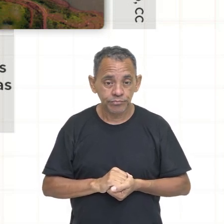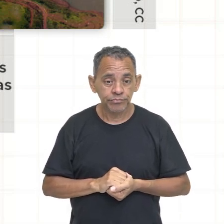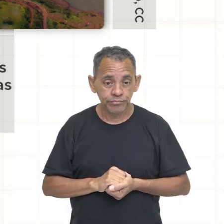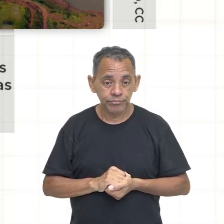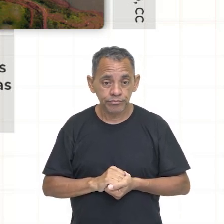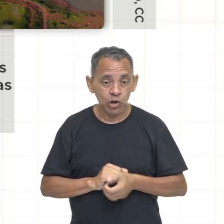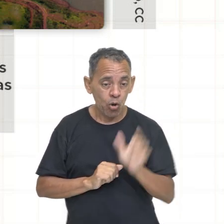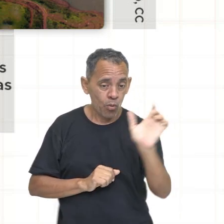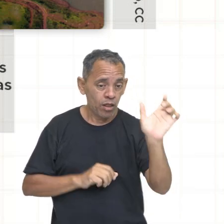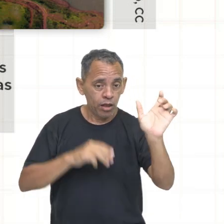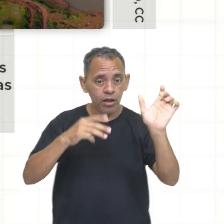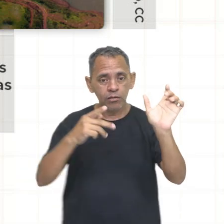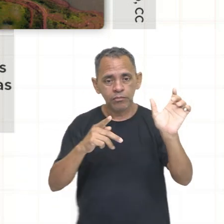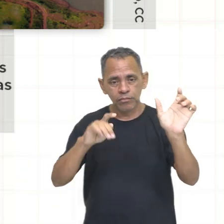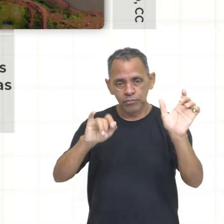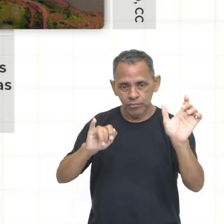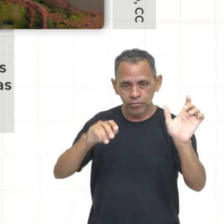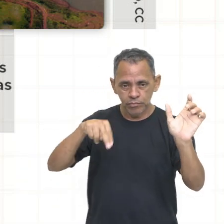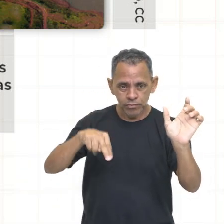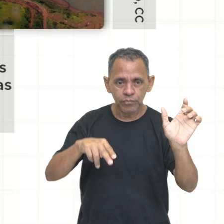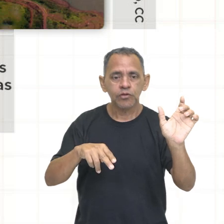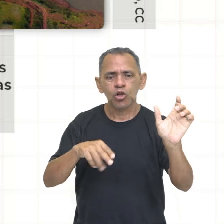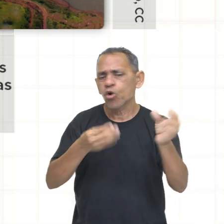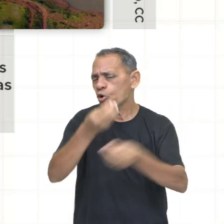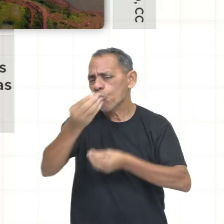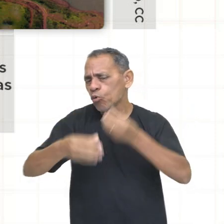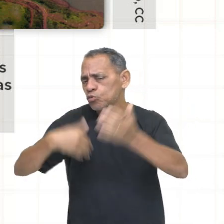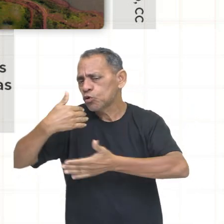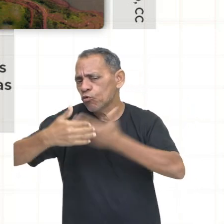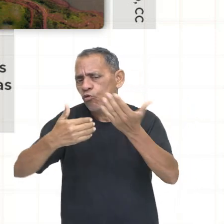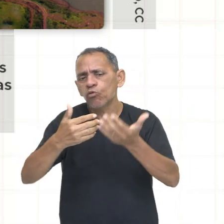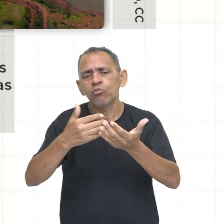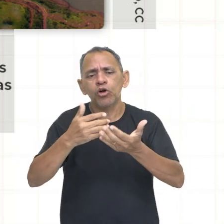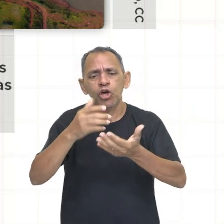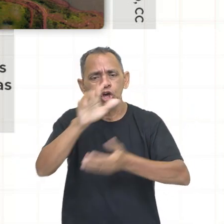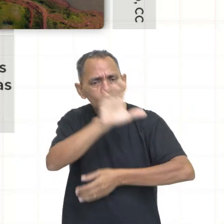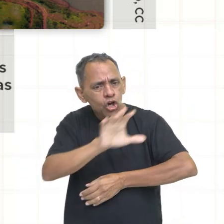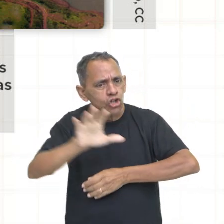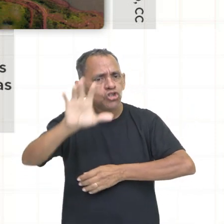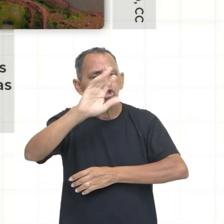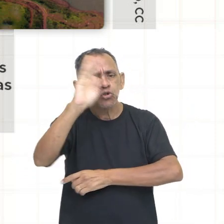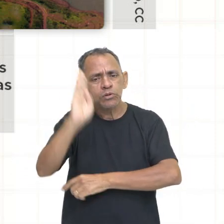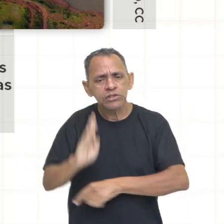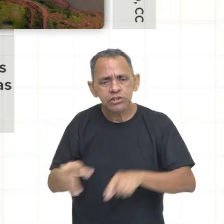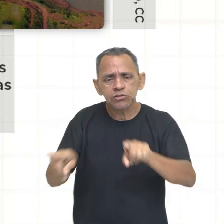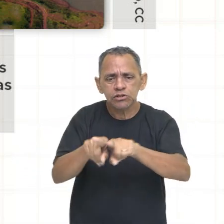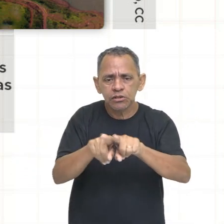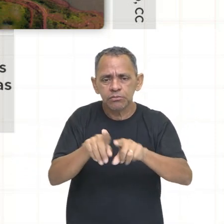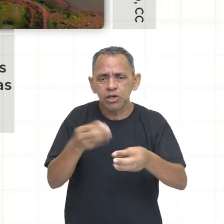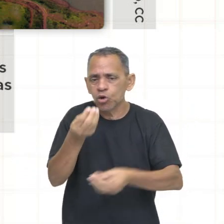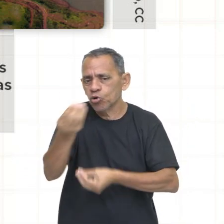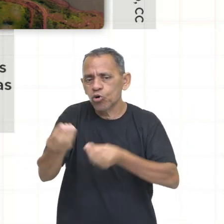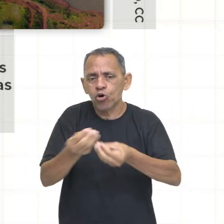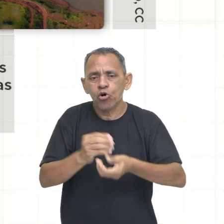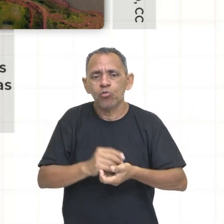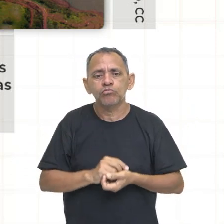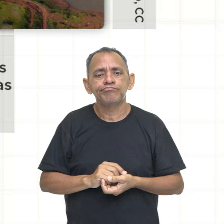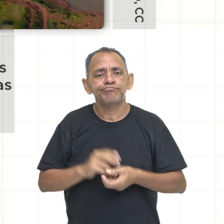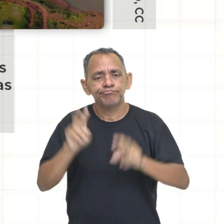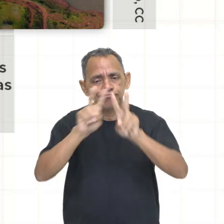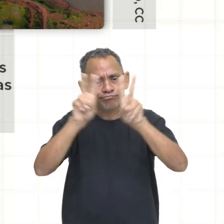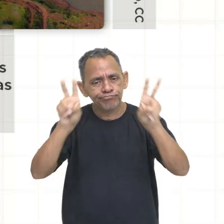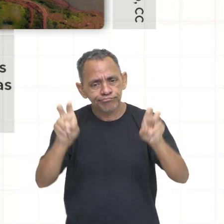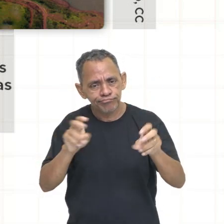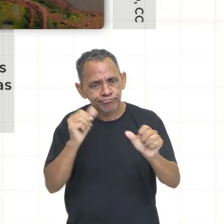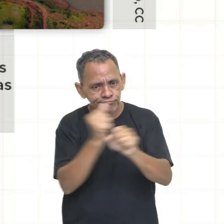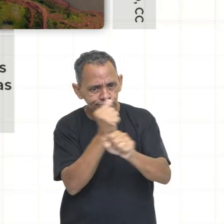promover o desenvolvimento da região do Brasil como um todo. E para isso também vamos observar a questão de construção